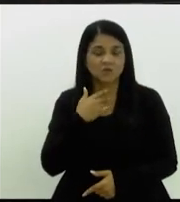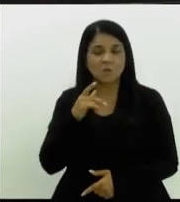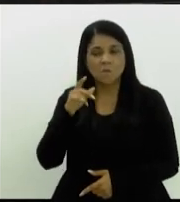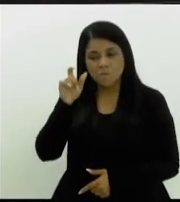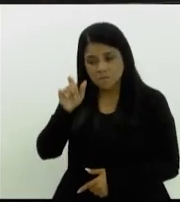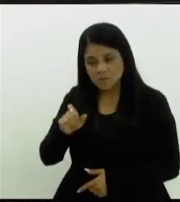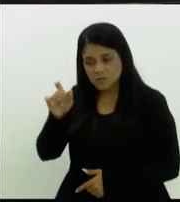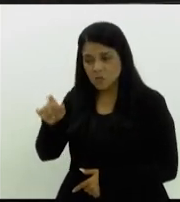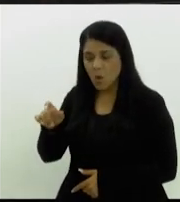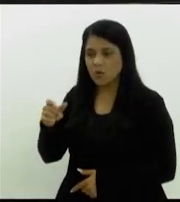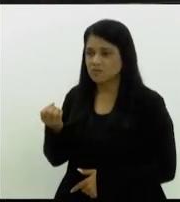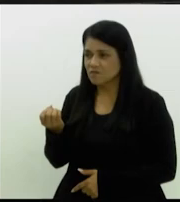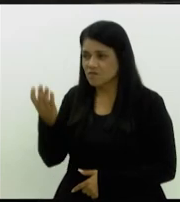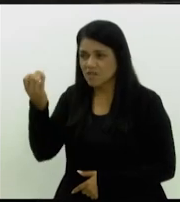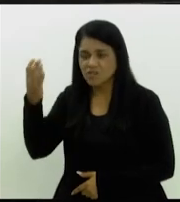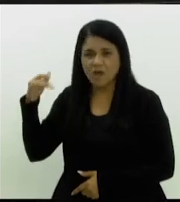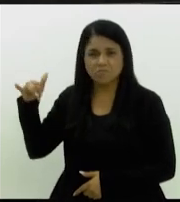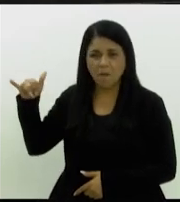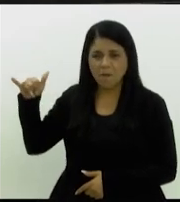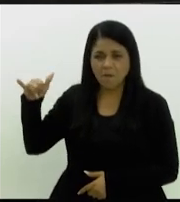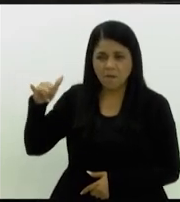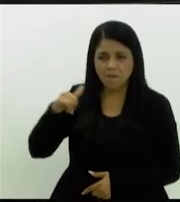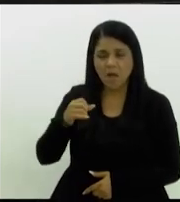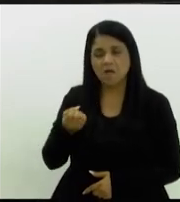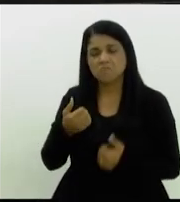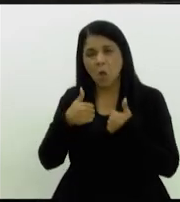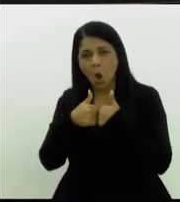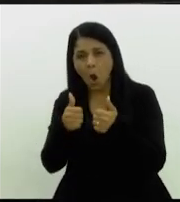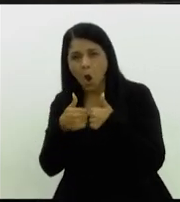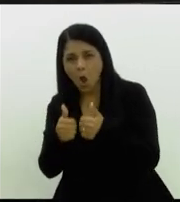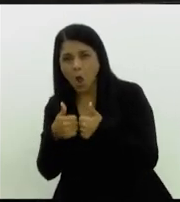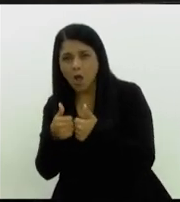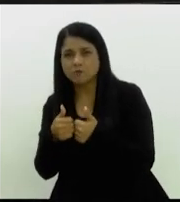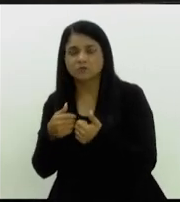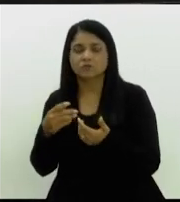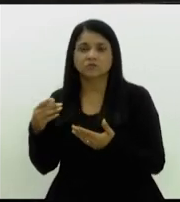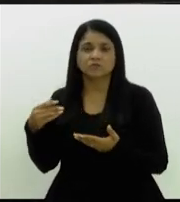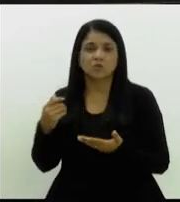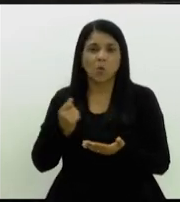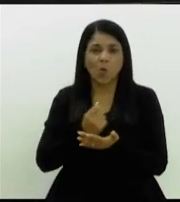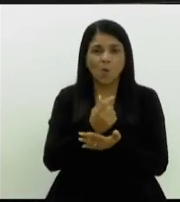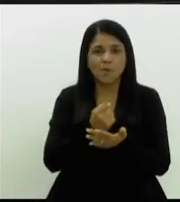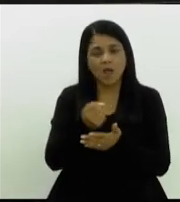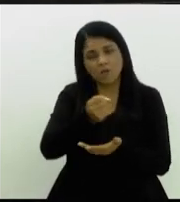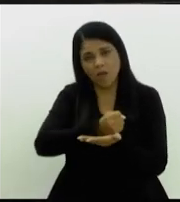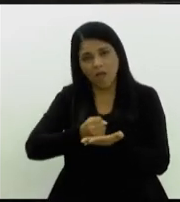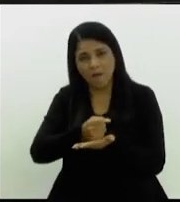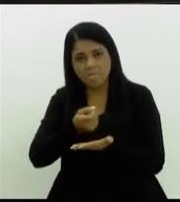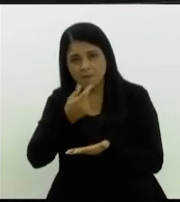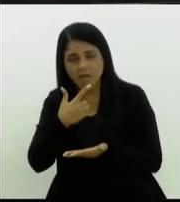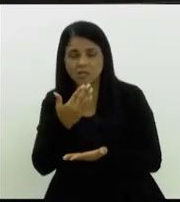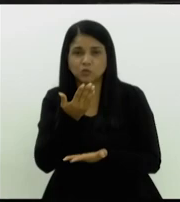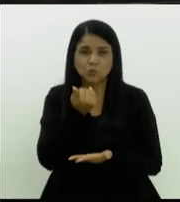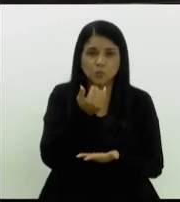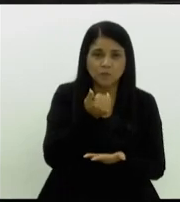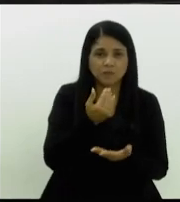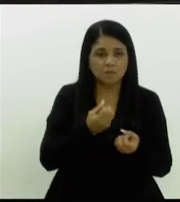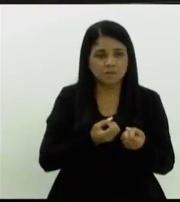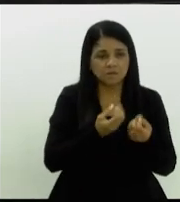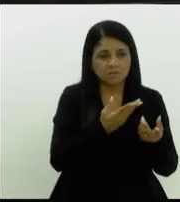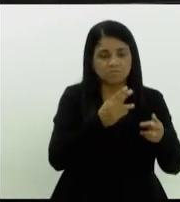interior do estado, que vieram de longe, que trouxeram medicamentos, que trouxeram insumos que o próprio